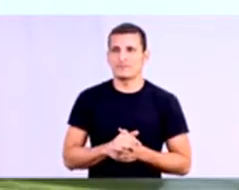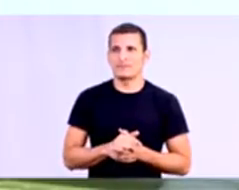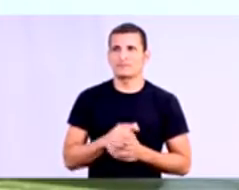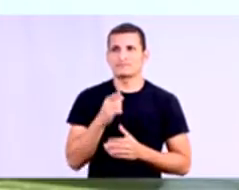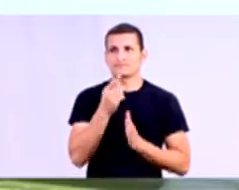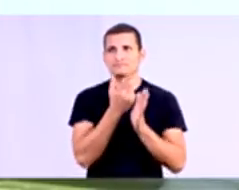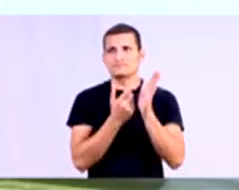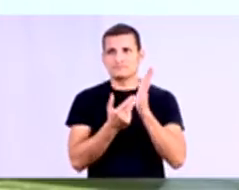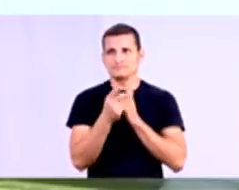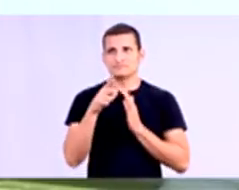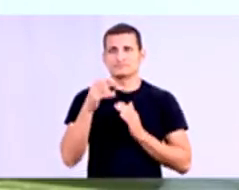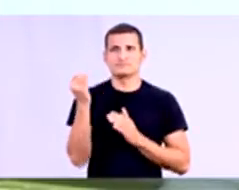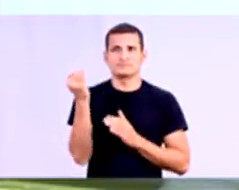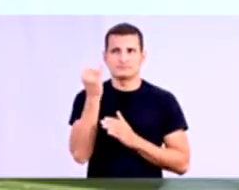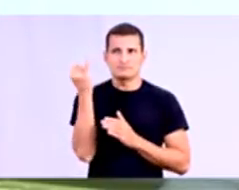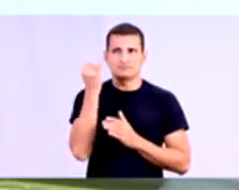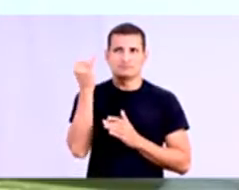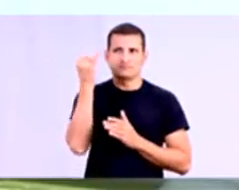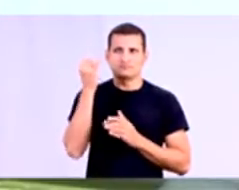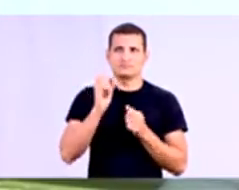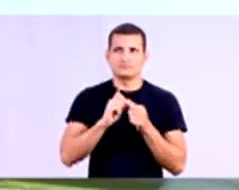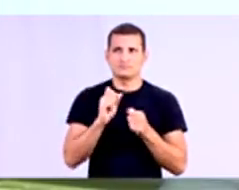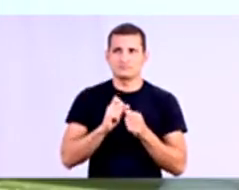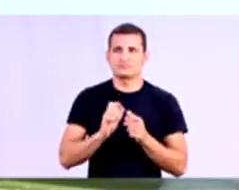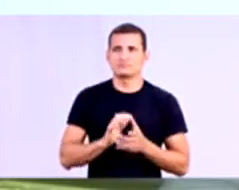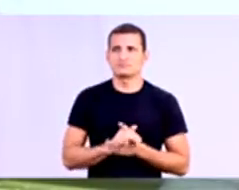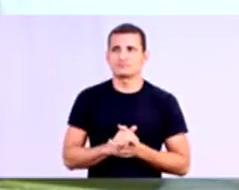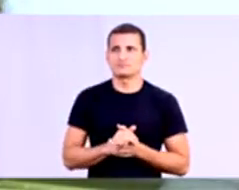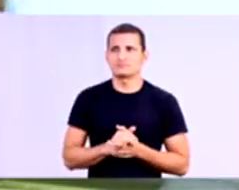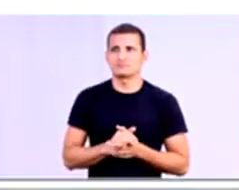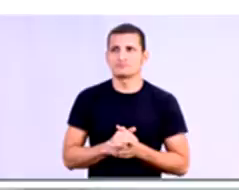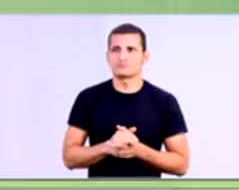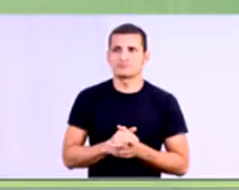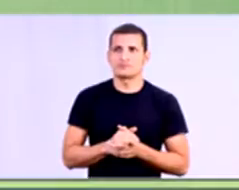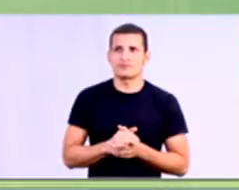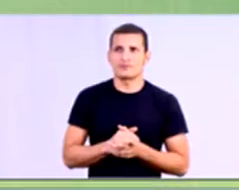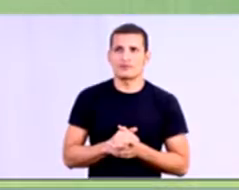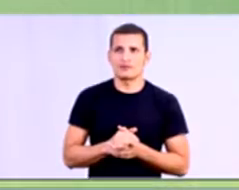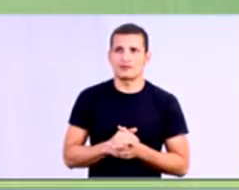esses diagramas são super importantes de se fazer. Vamos passar para o próximo, então.